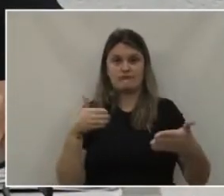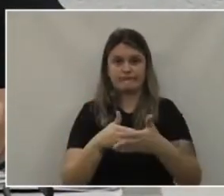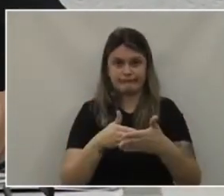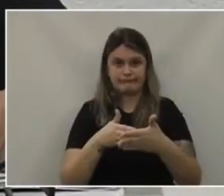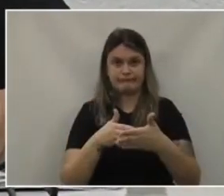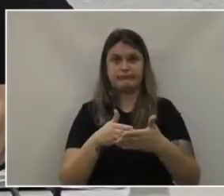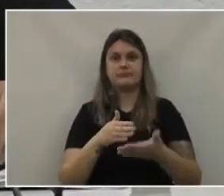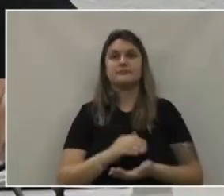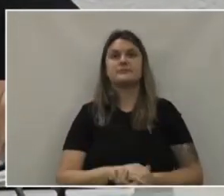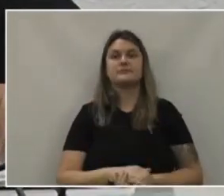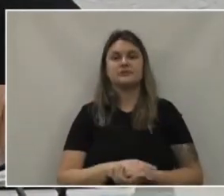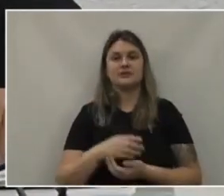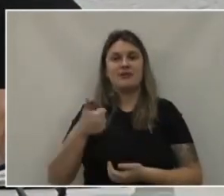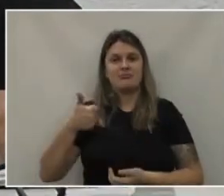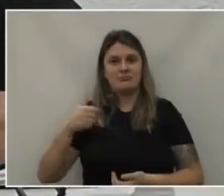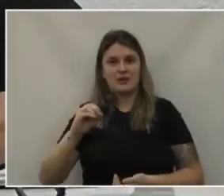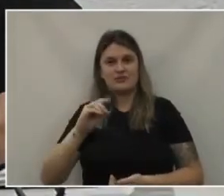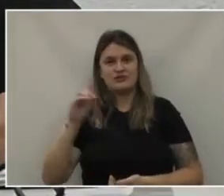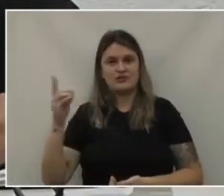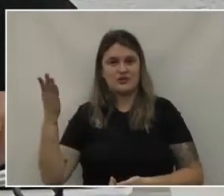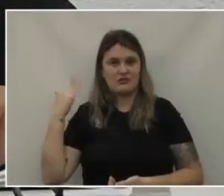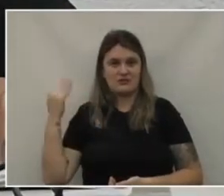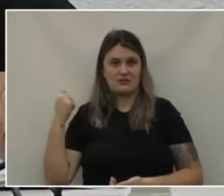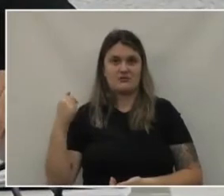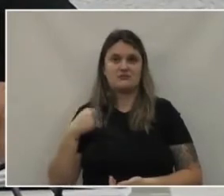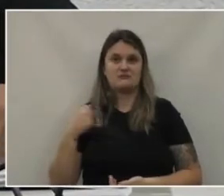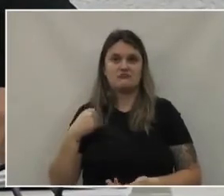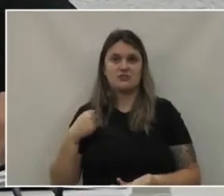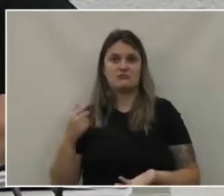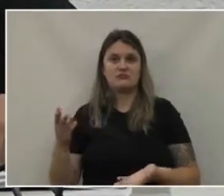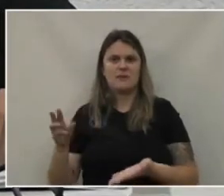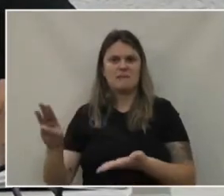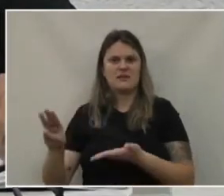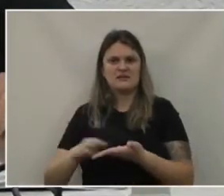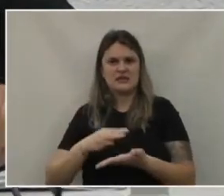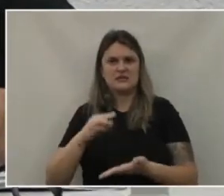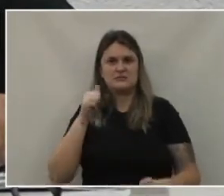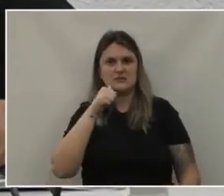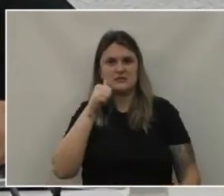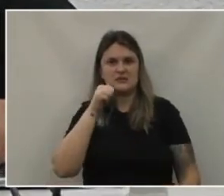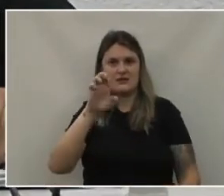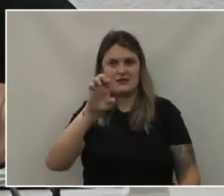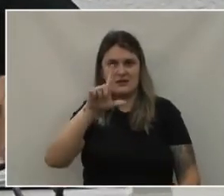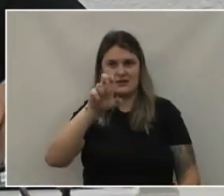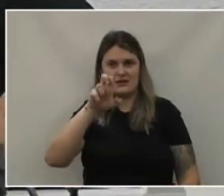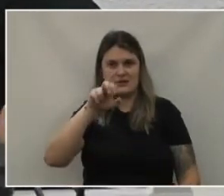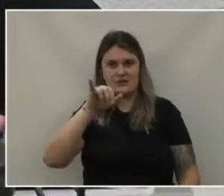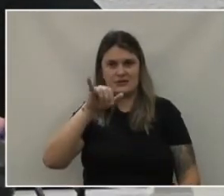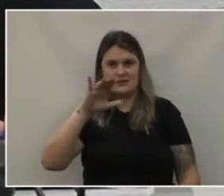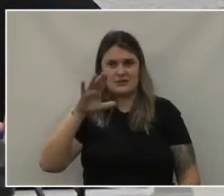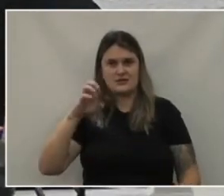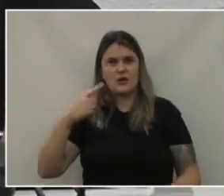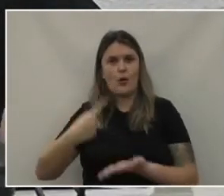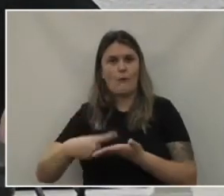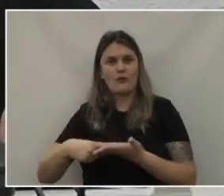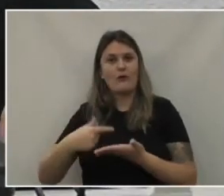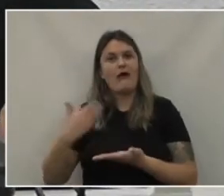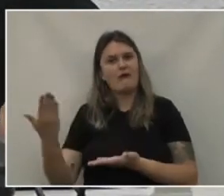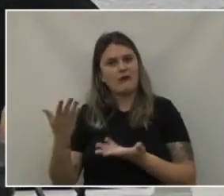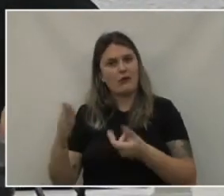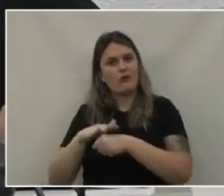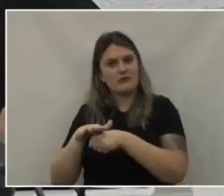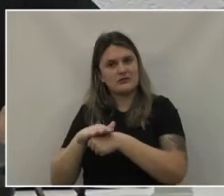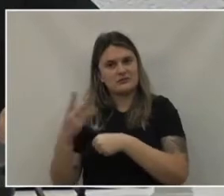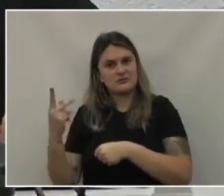engano. Há uns 10 dias atrás, eu recebi uma mensagem da Helenice, marcando um dia para vir conversar comigo.